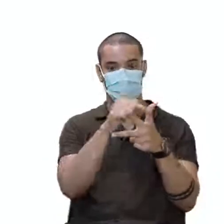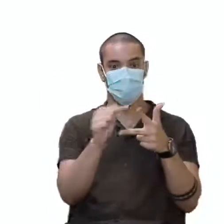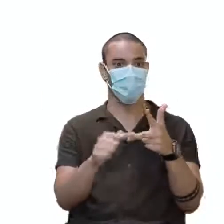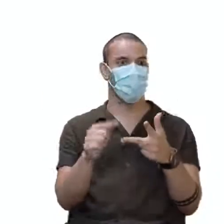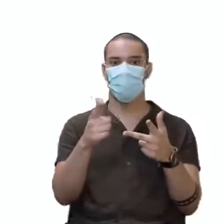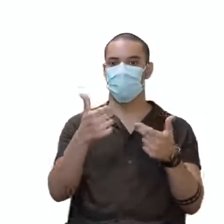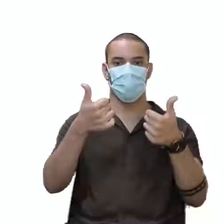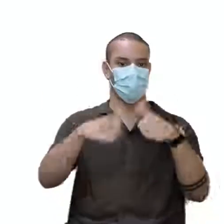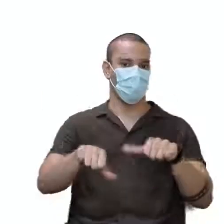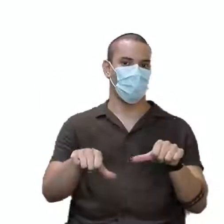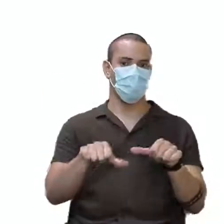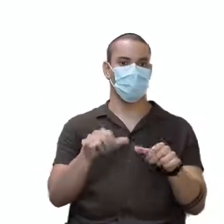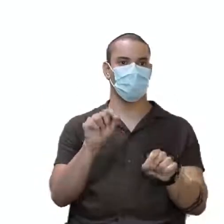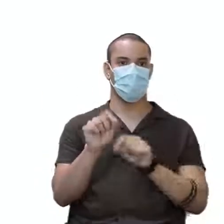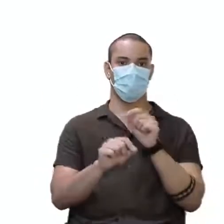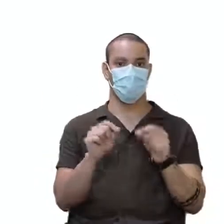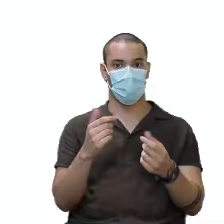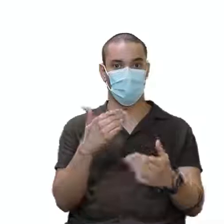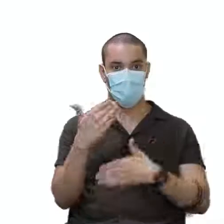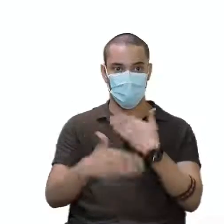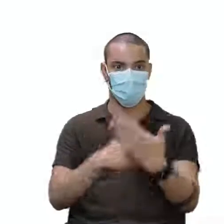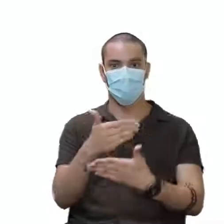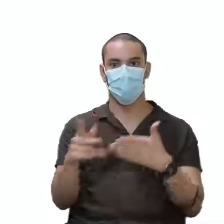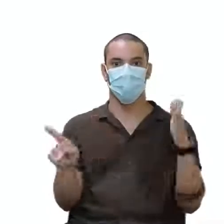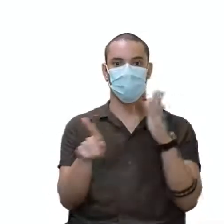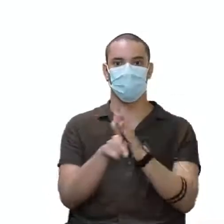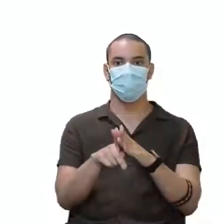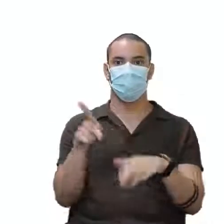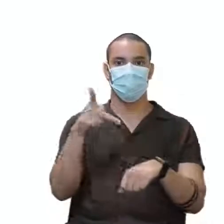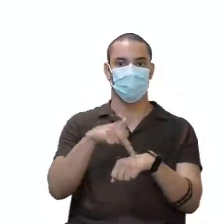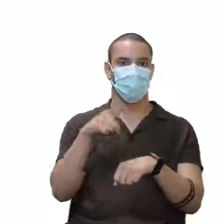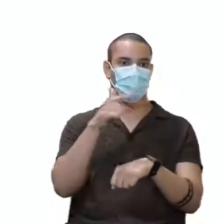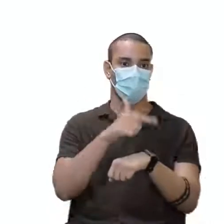desfavorecer o processo de formação de uma